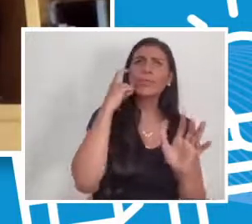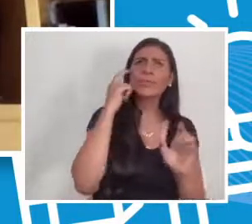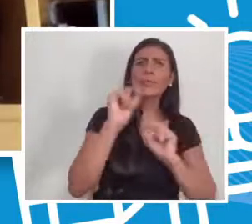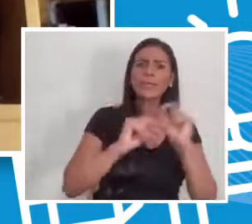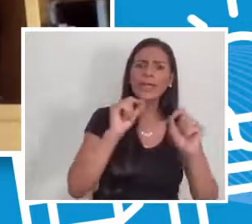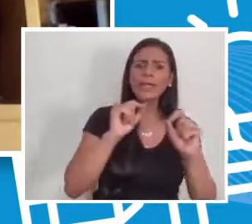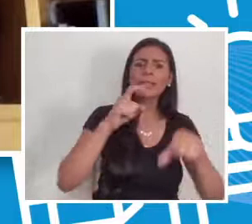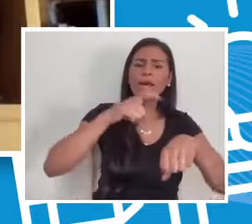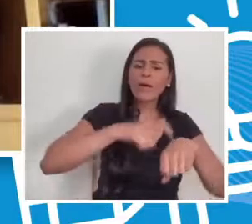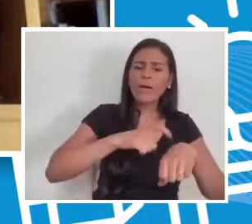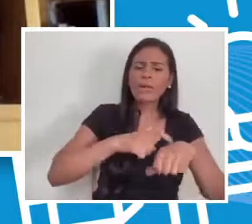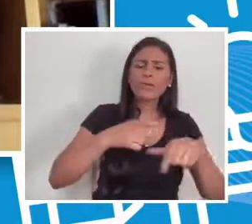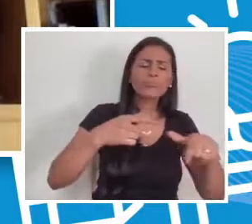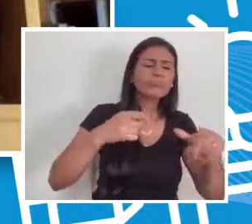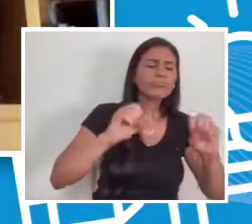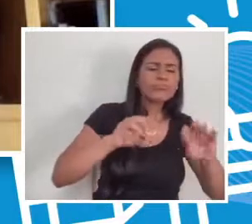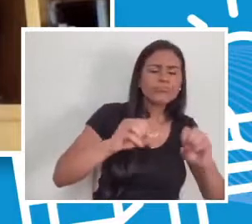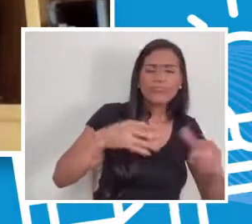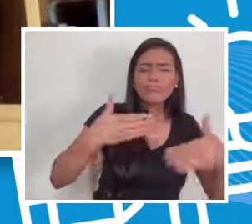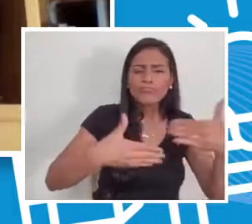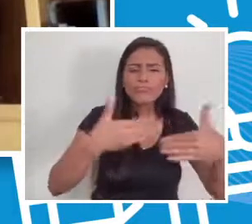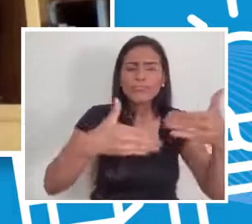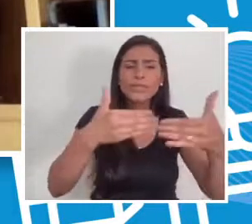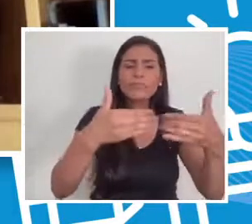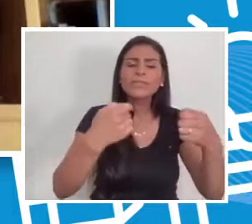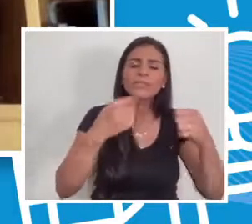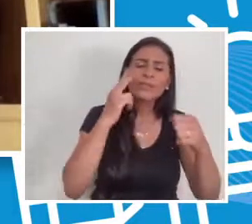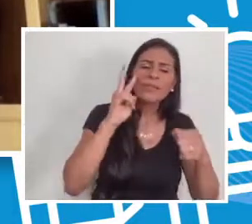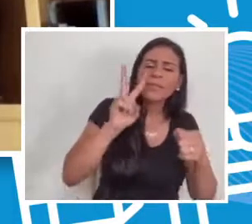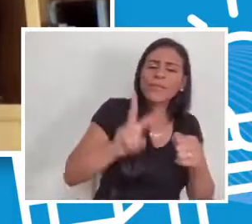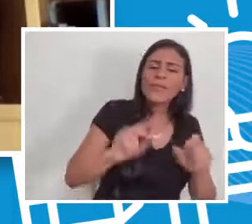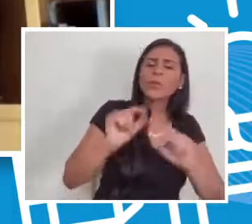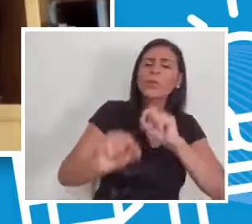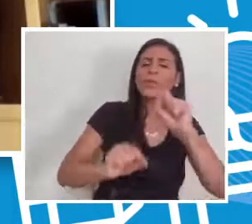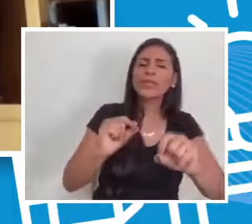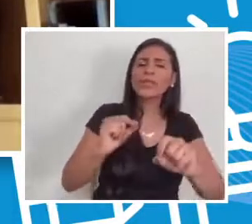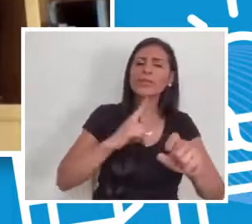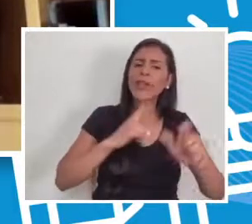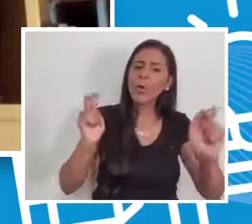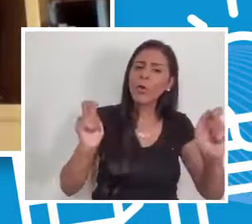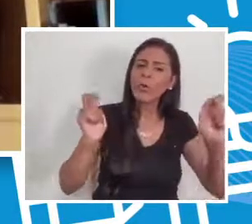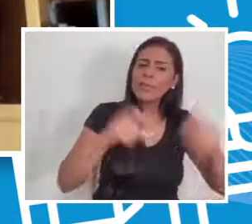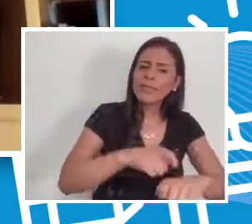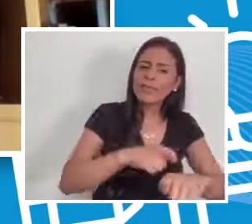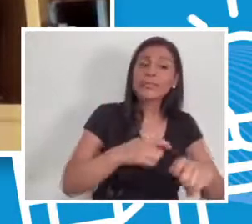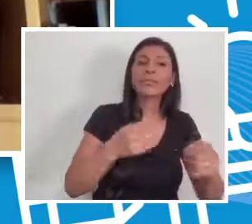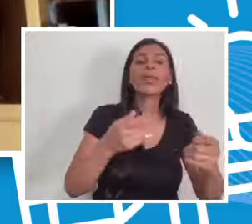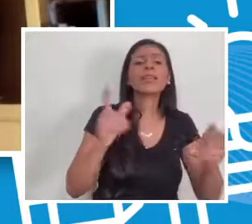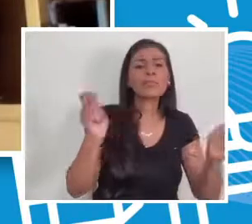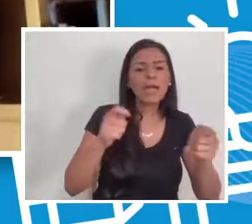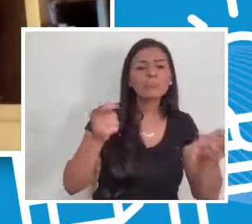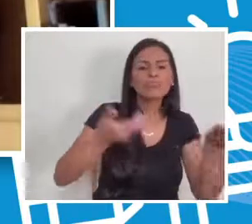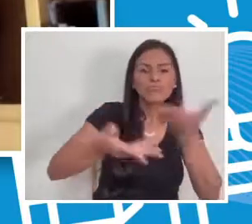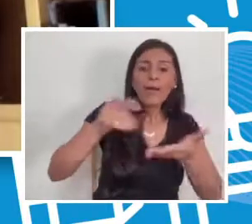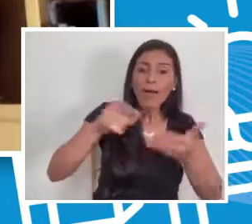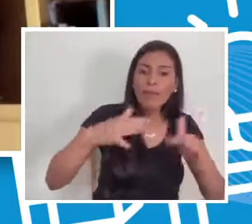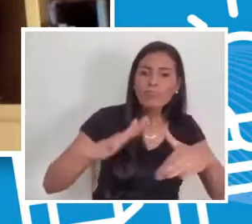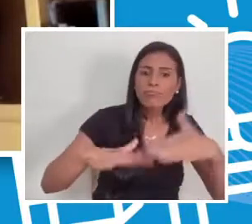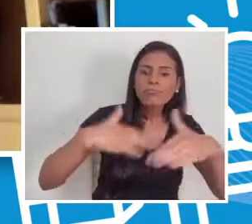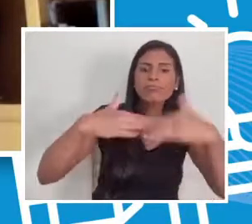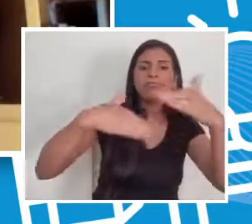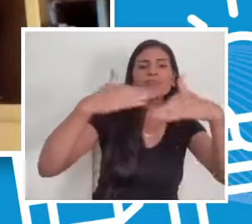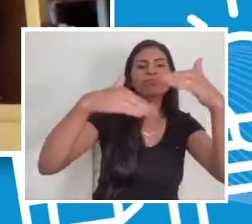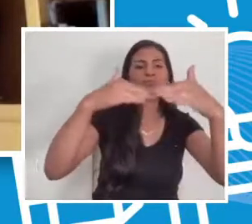grandes competências específicas de área que podem ser desenvolvidas conjuntamente, o que favorece muitíssimo